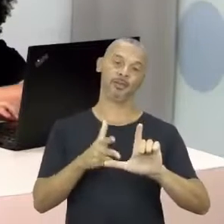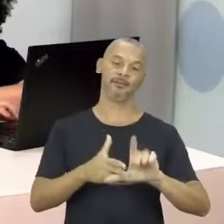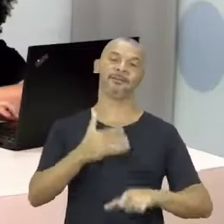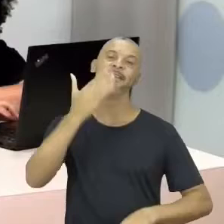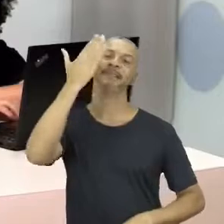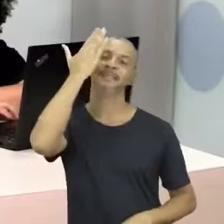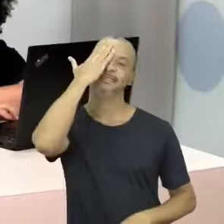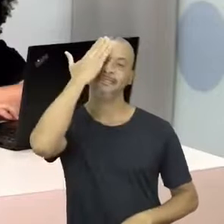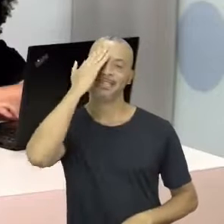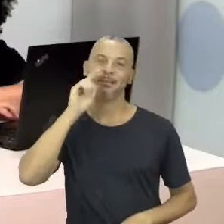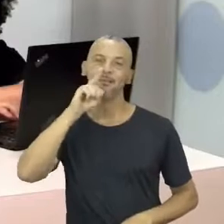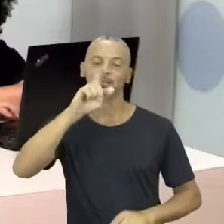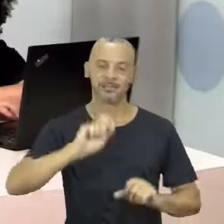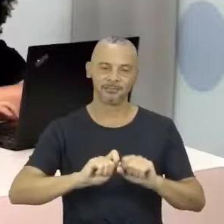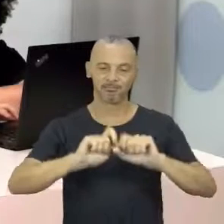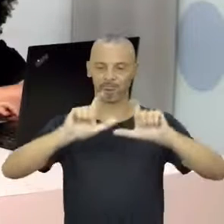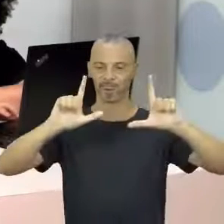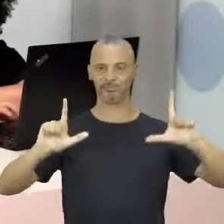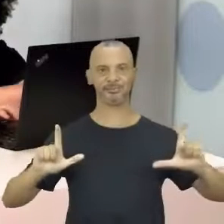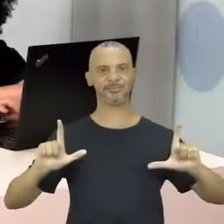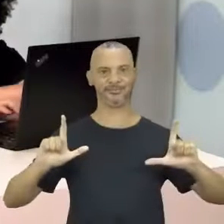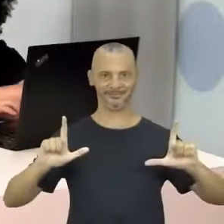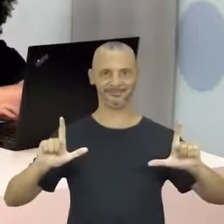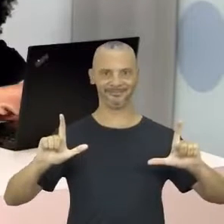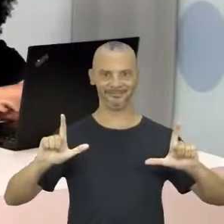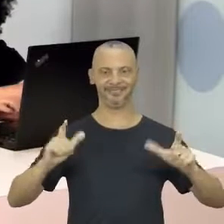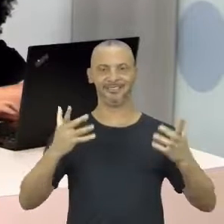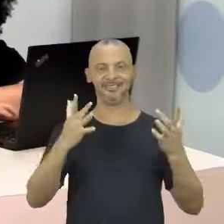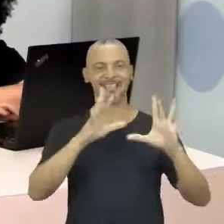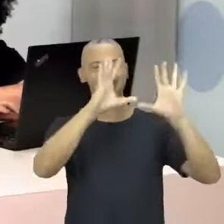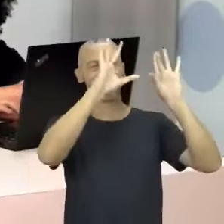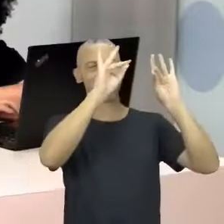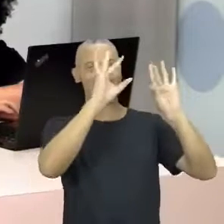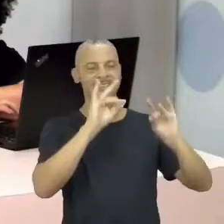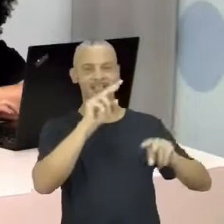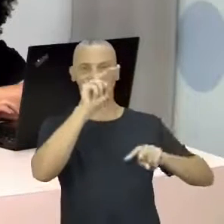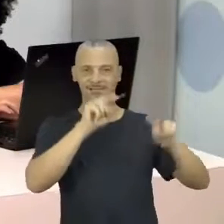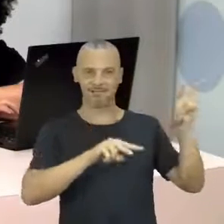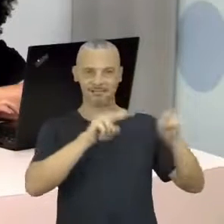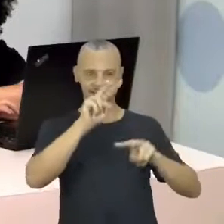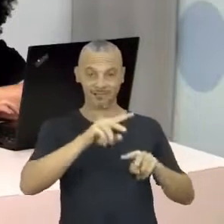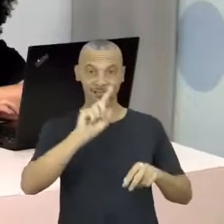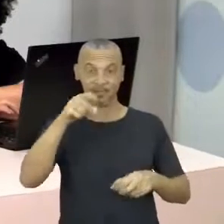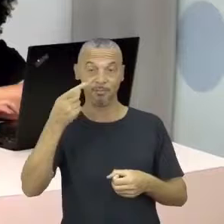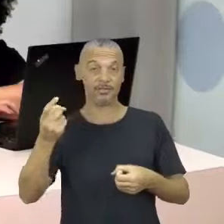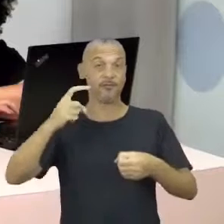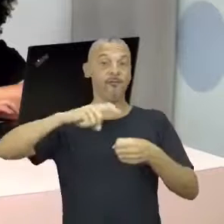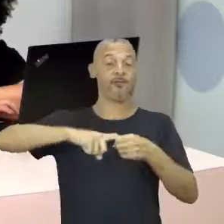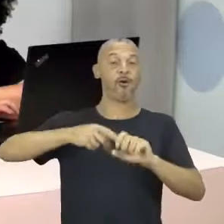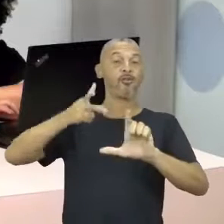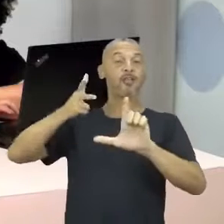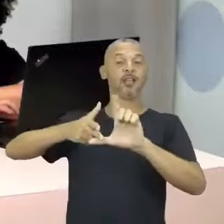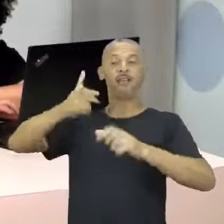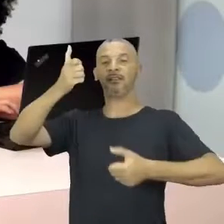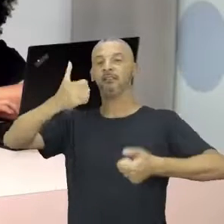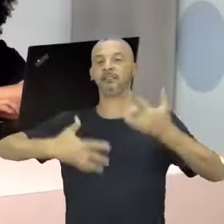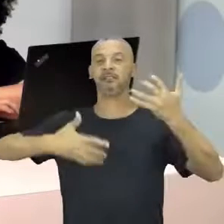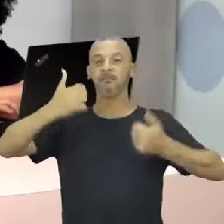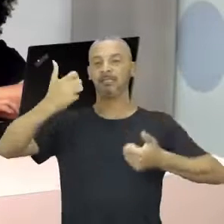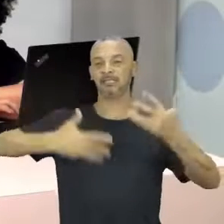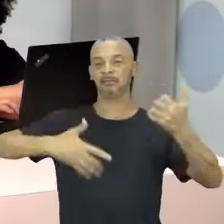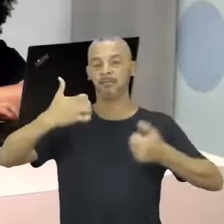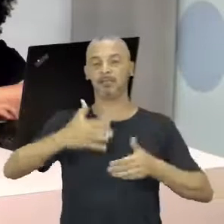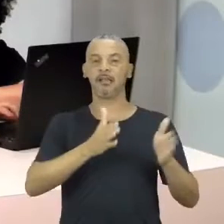estão acessando a sede, né? E agora querem observar os detalhes que a gente falou. E a gente volta em outro momento falando sobre